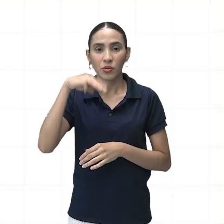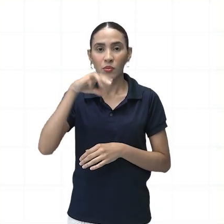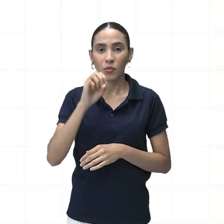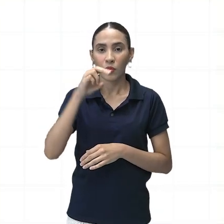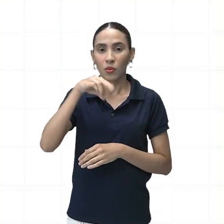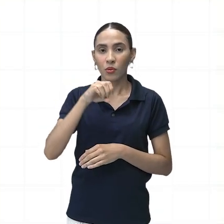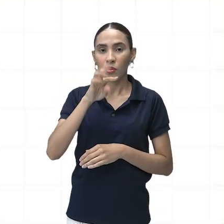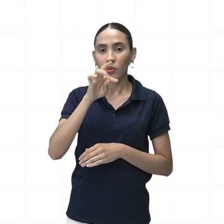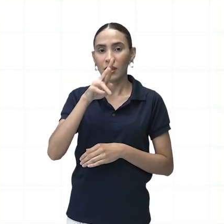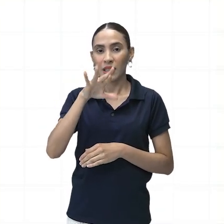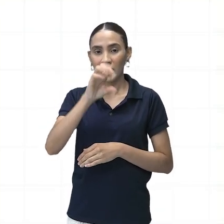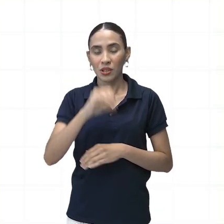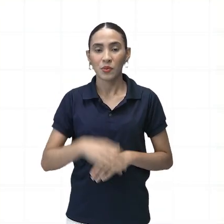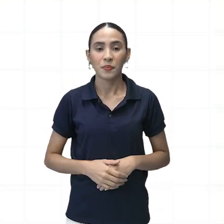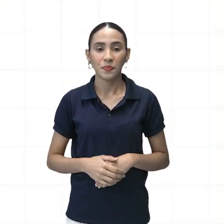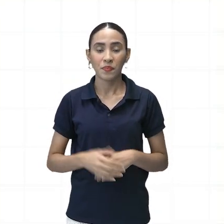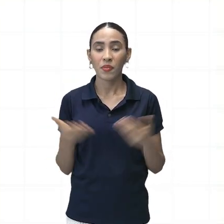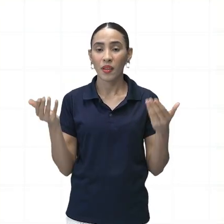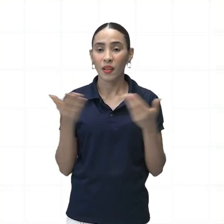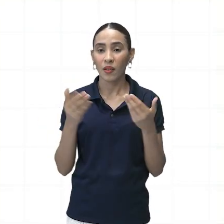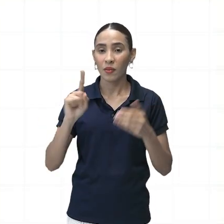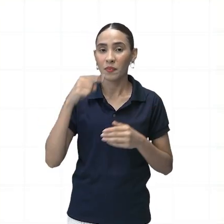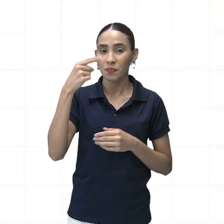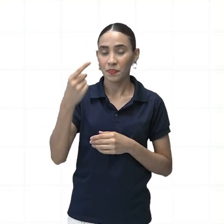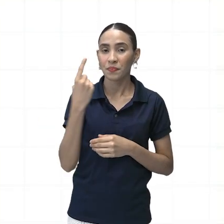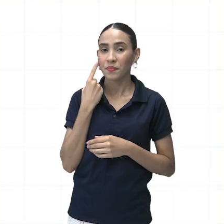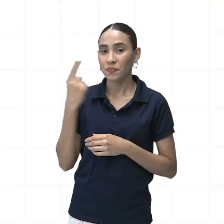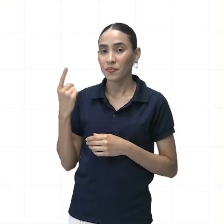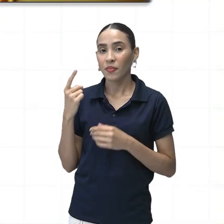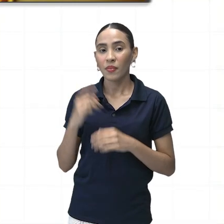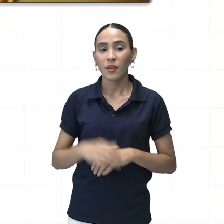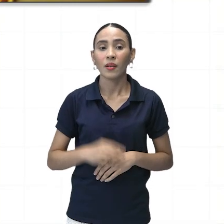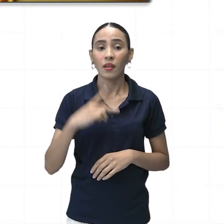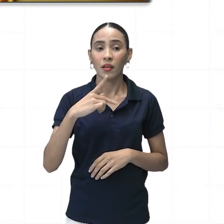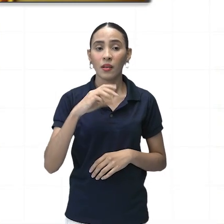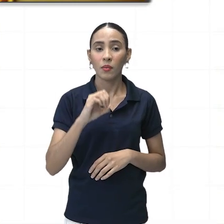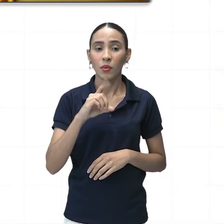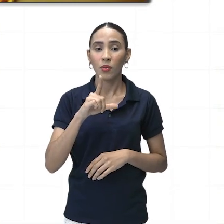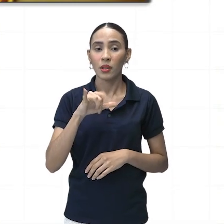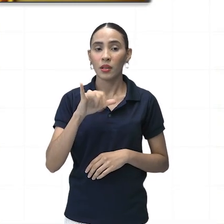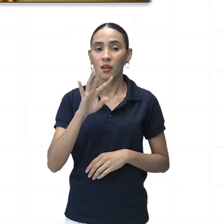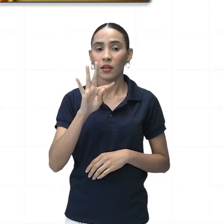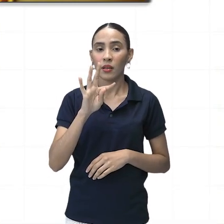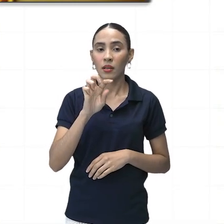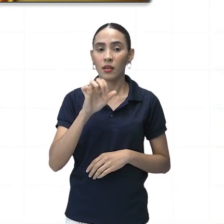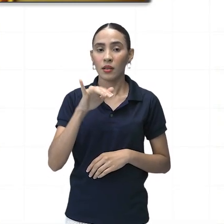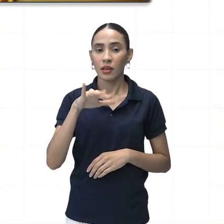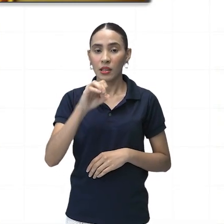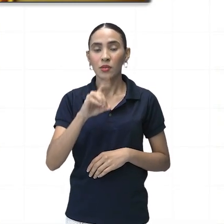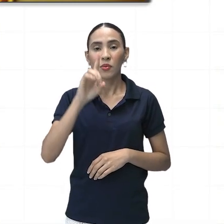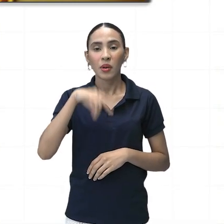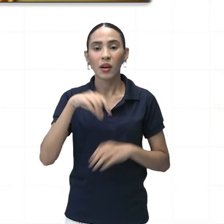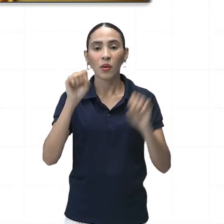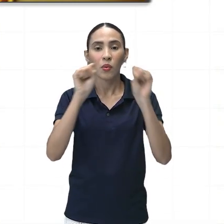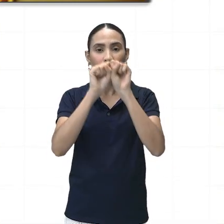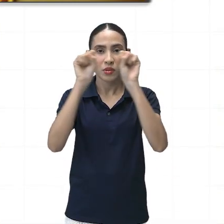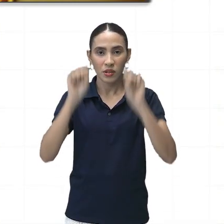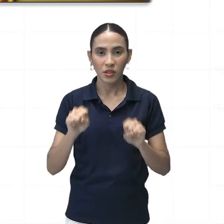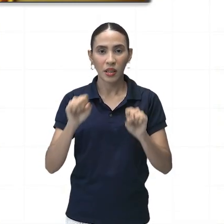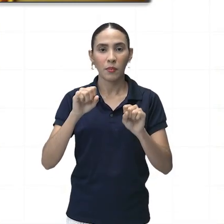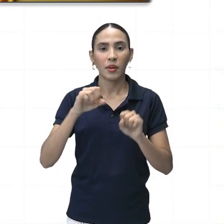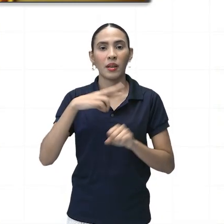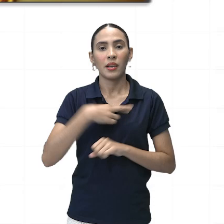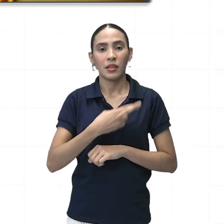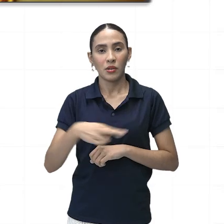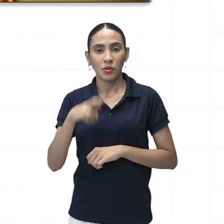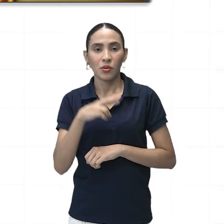monoteísmo. Vamos agora diferenciar com o politeísmo. O politeísmo já é um sistema